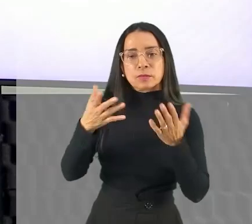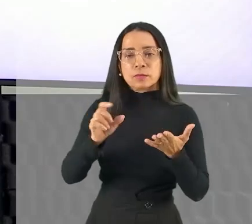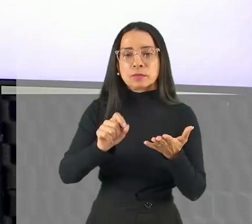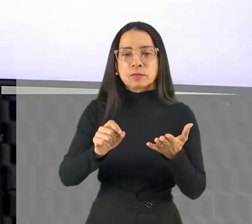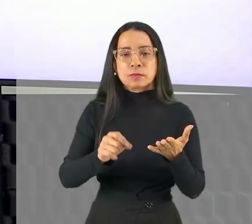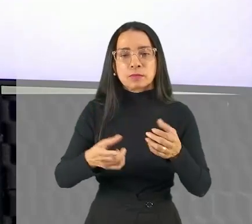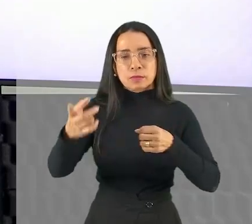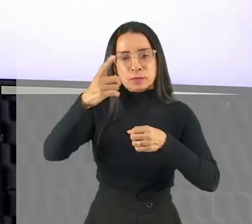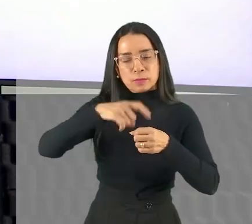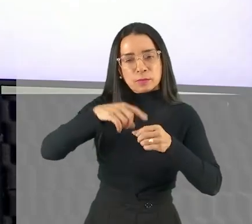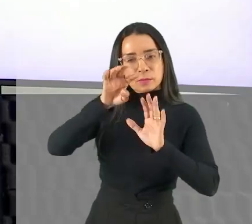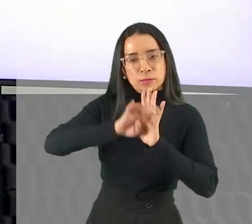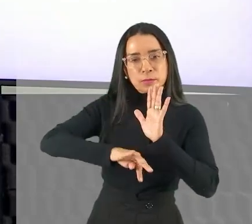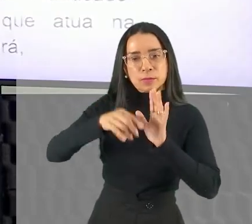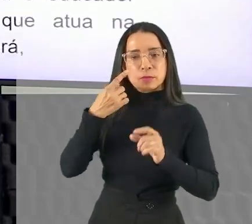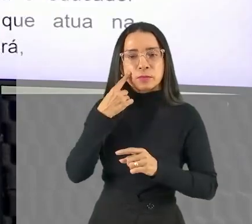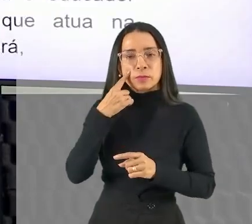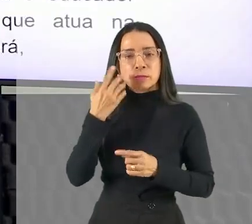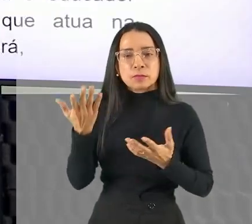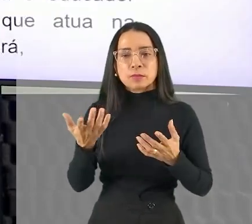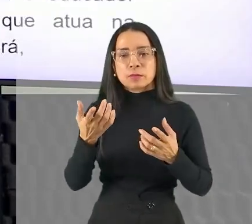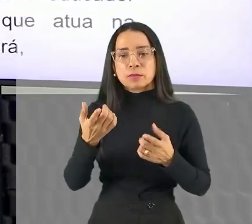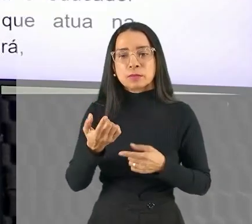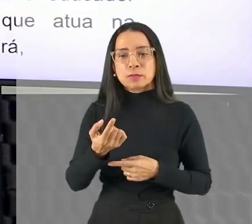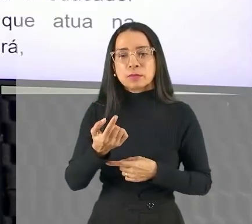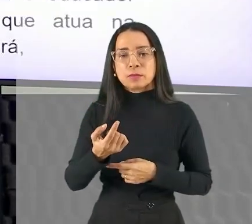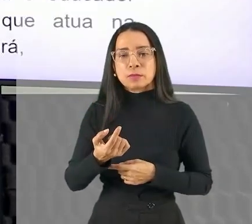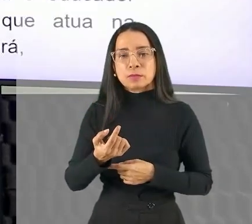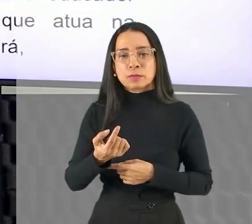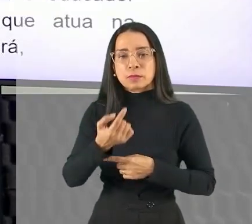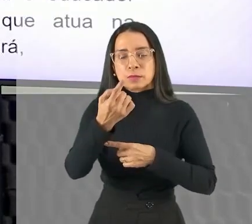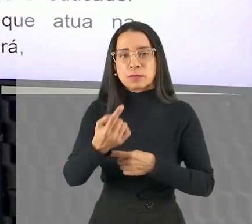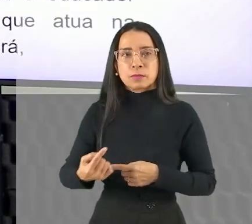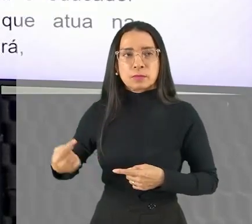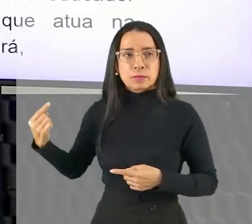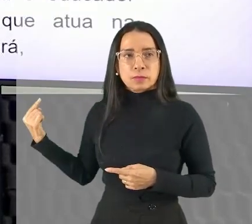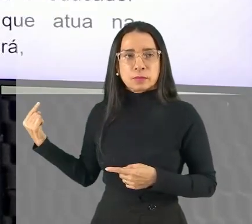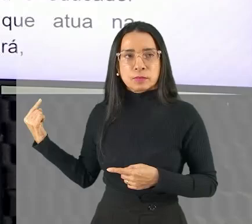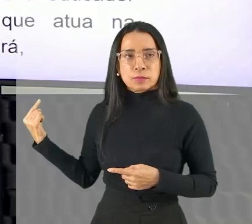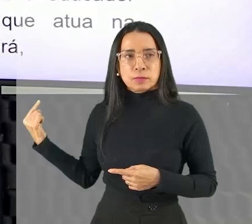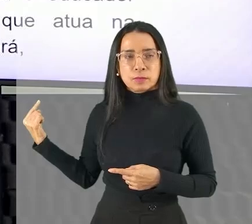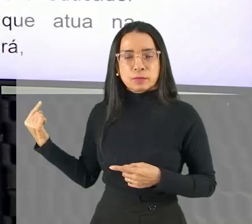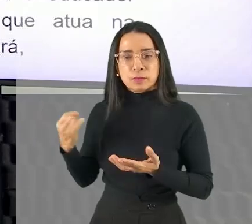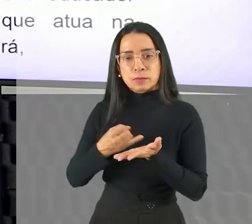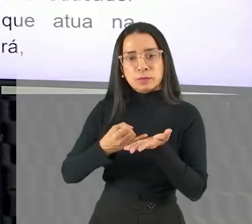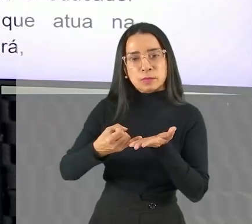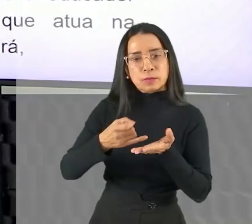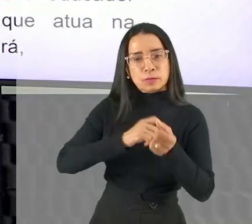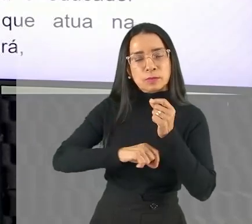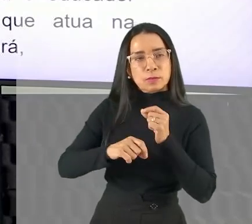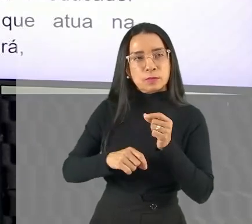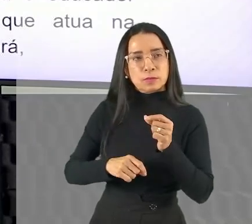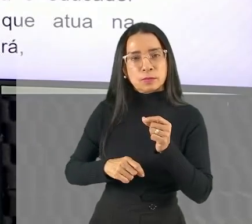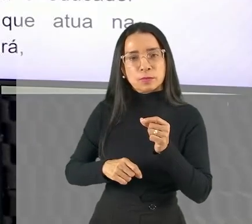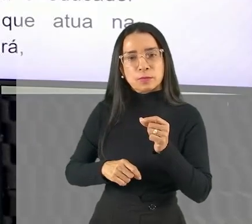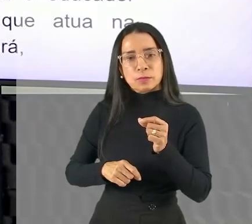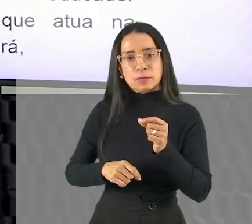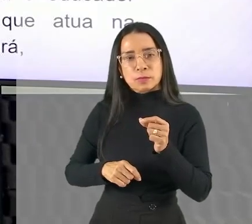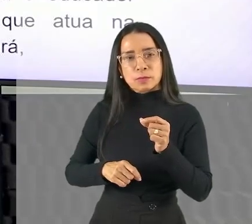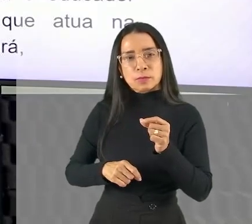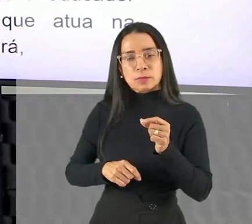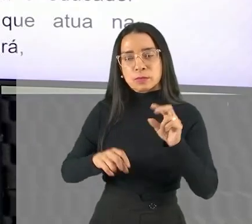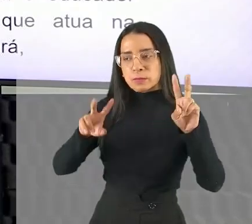até voltar aqui no texto para ver onde é que está aparecendo essa citação. A gente vê bem aqui no início, inicia